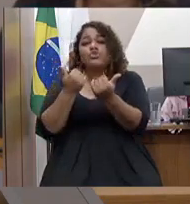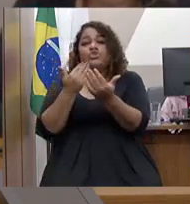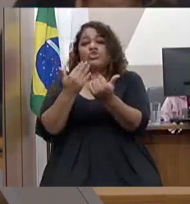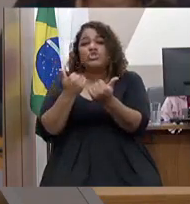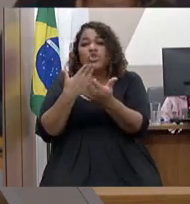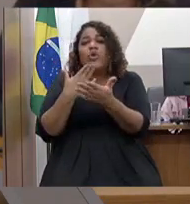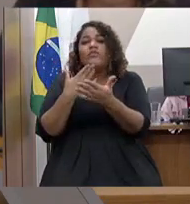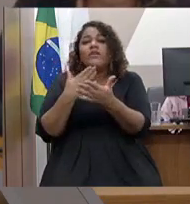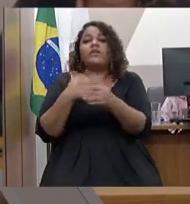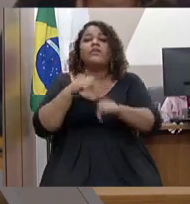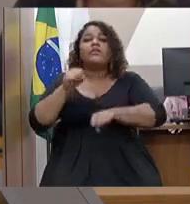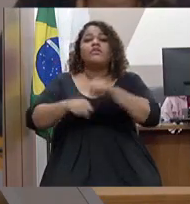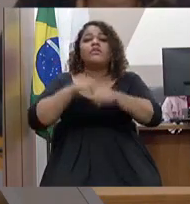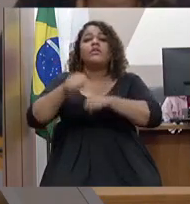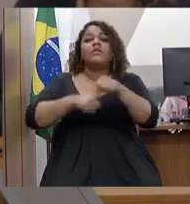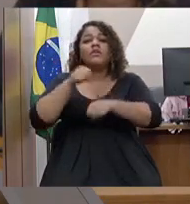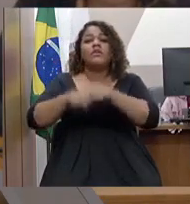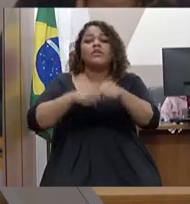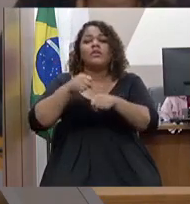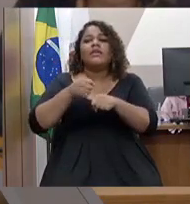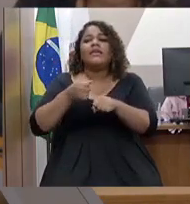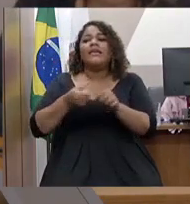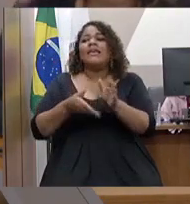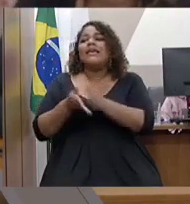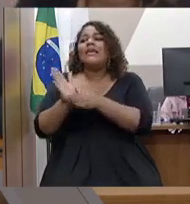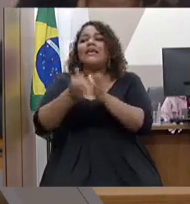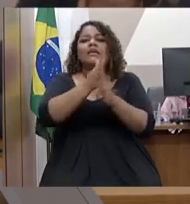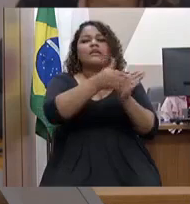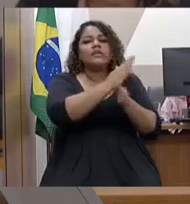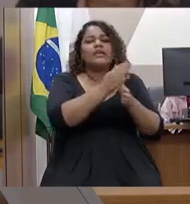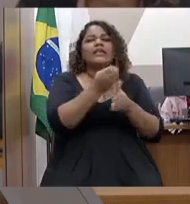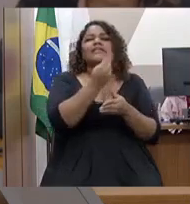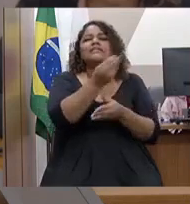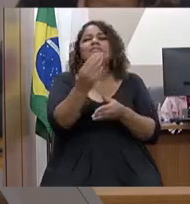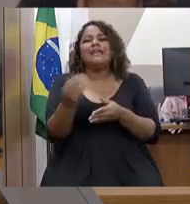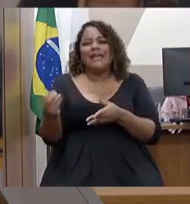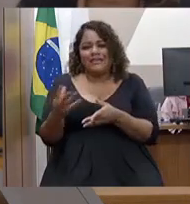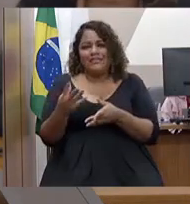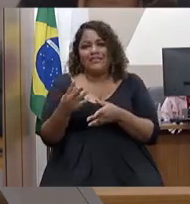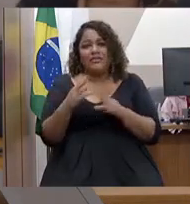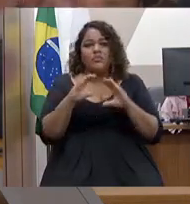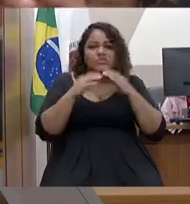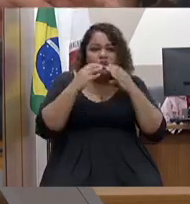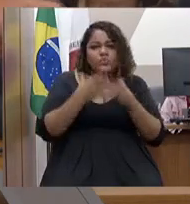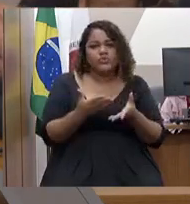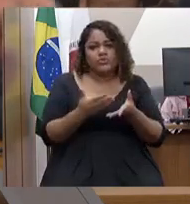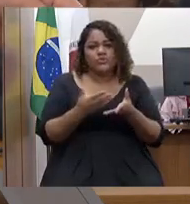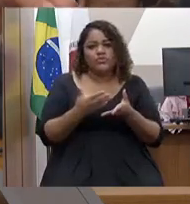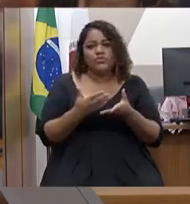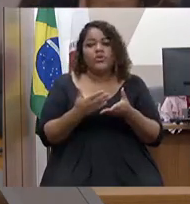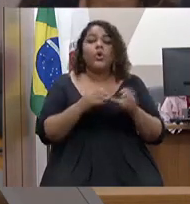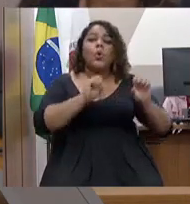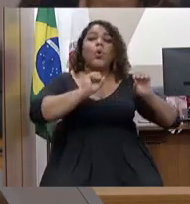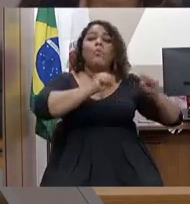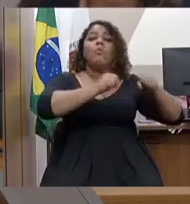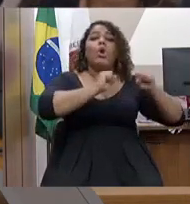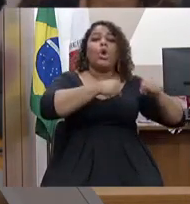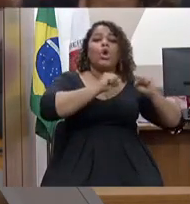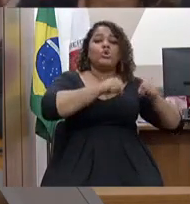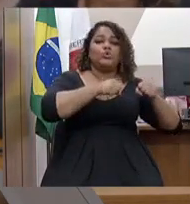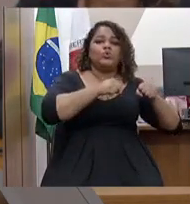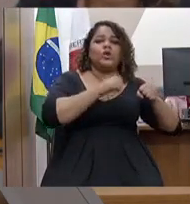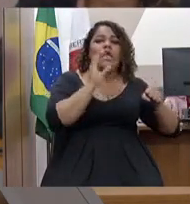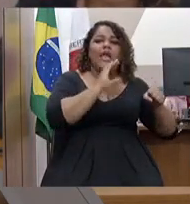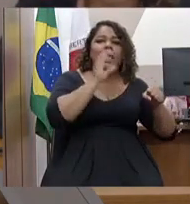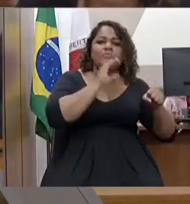pelas ruas de Belo Horizonte uma sexta-feira cheia de carro um Uber de moto correndo para todo lado para pegar uma